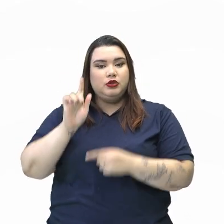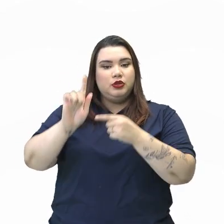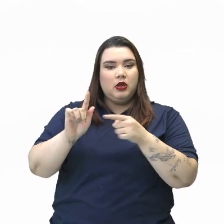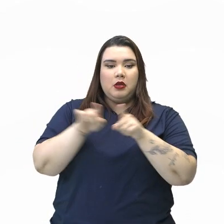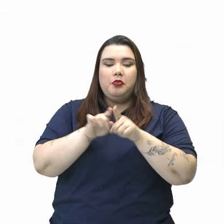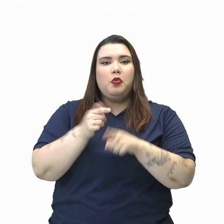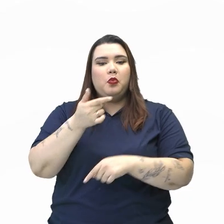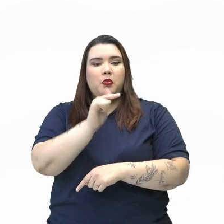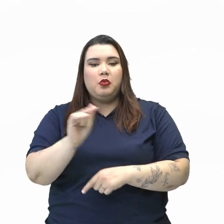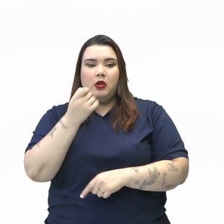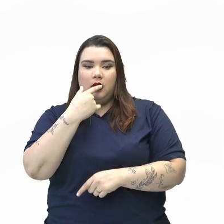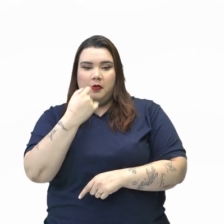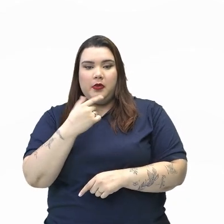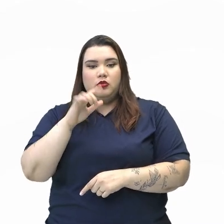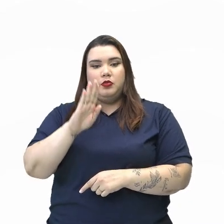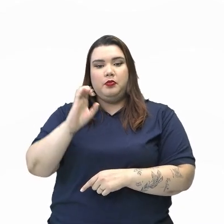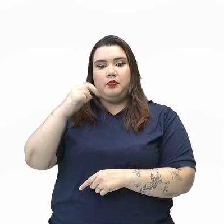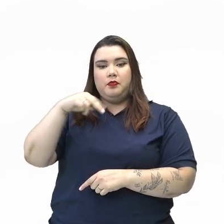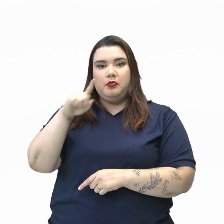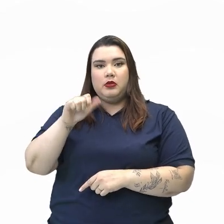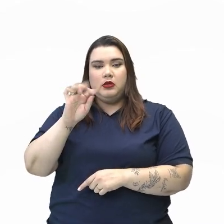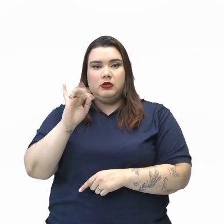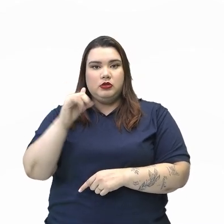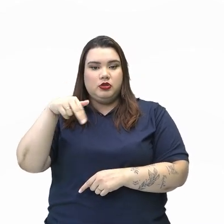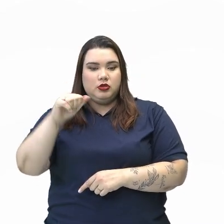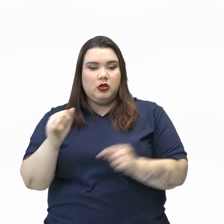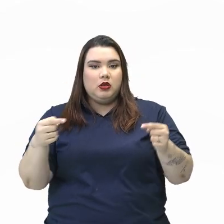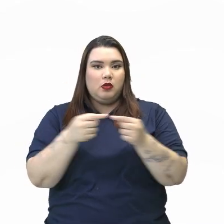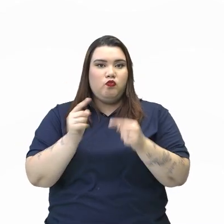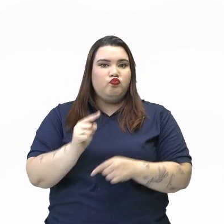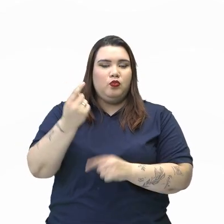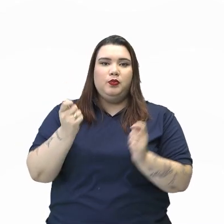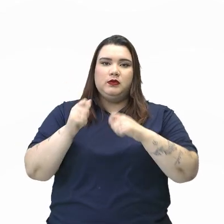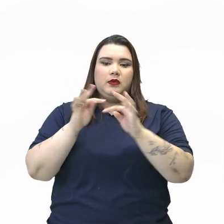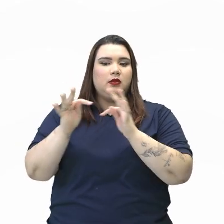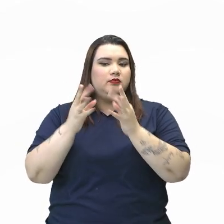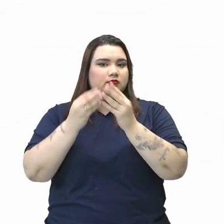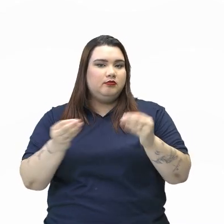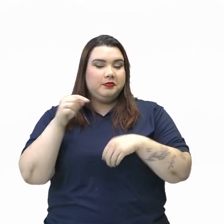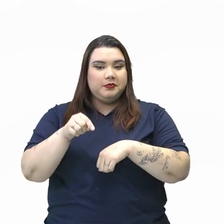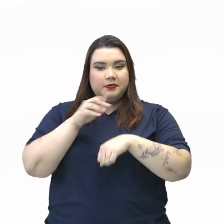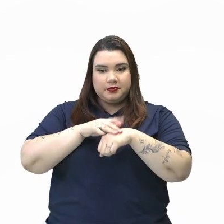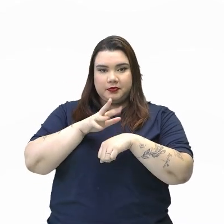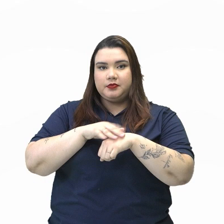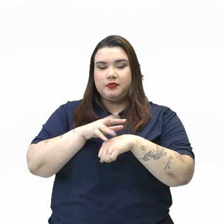benzatina, né, único eficaz para a sífilis congênita, que é a sífilis que é